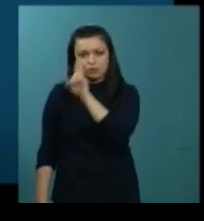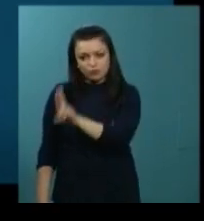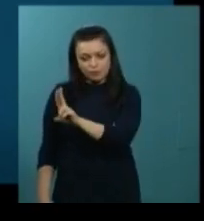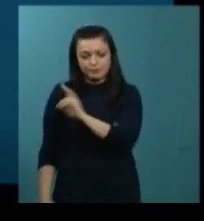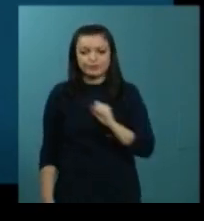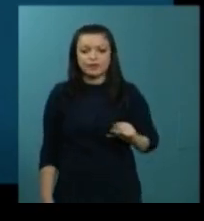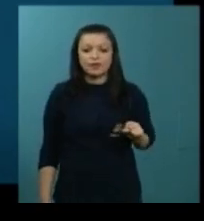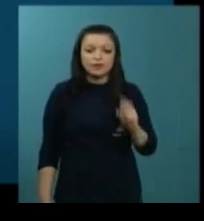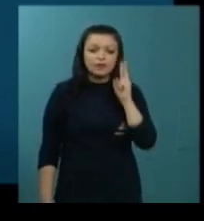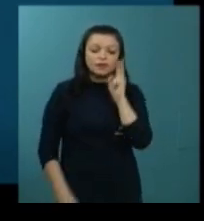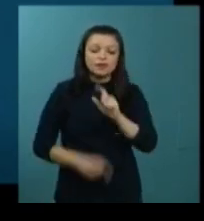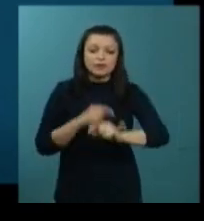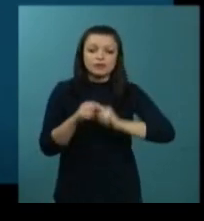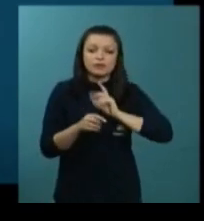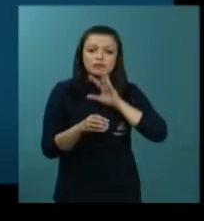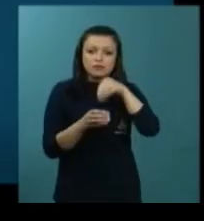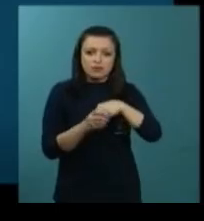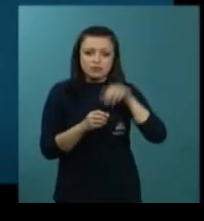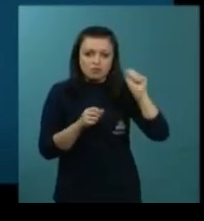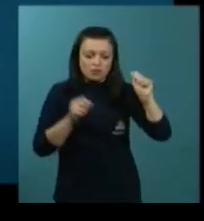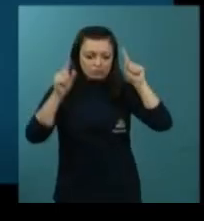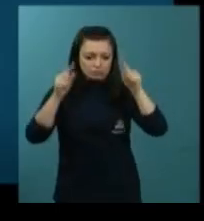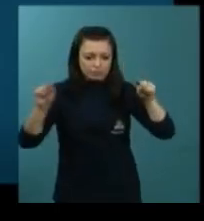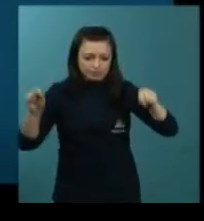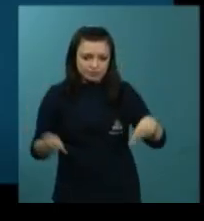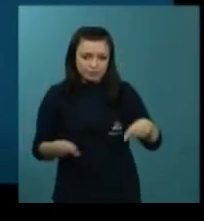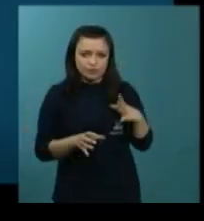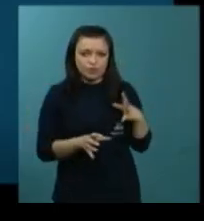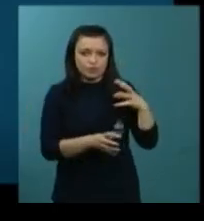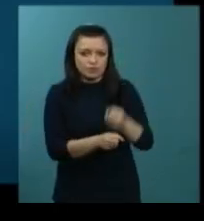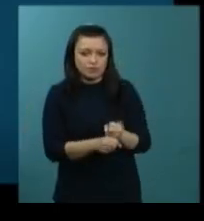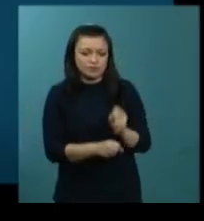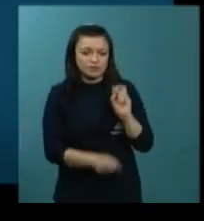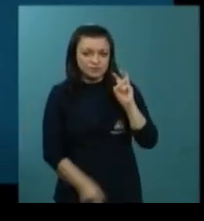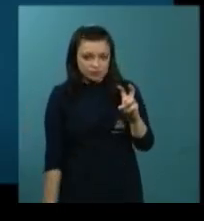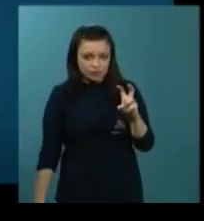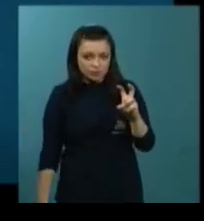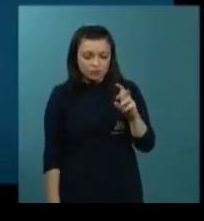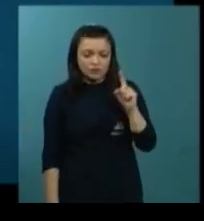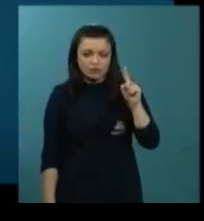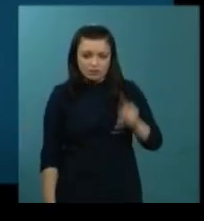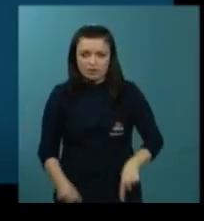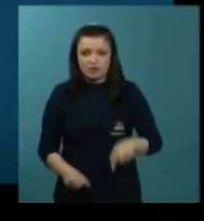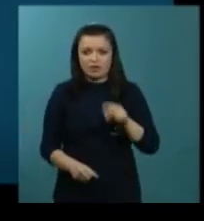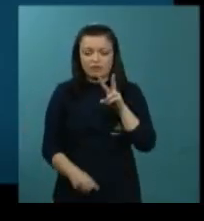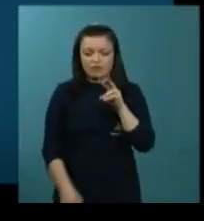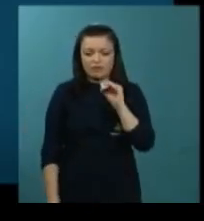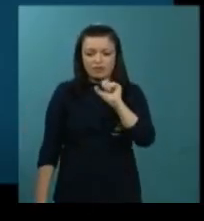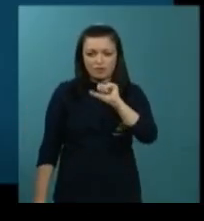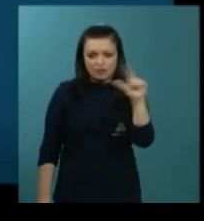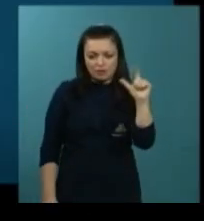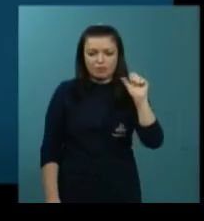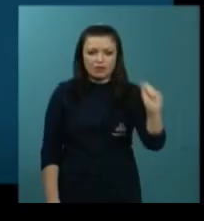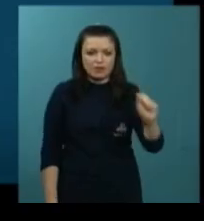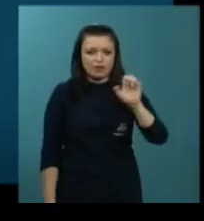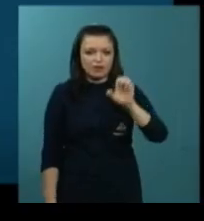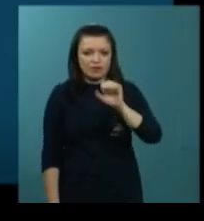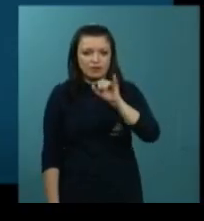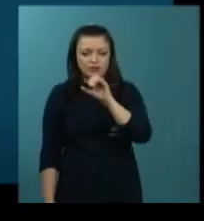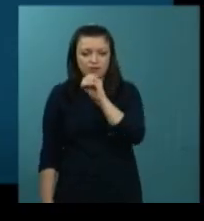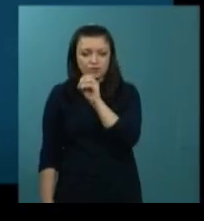é formado por 5 elementos, que são as vogais do nosso alfabeto, nós